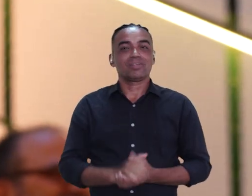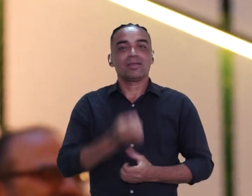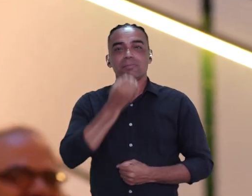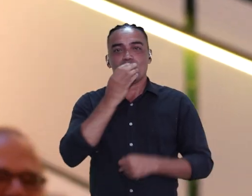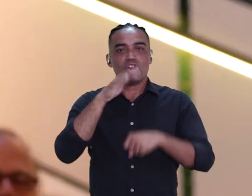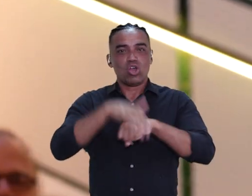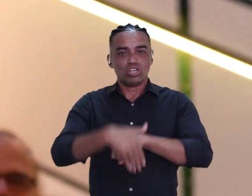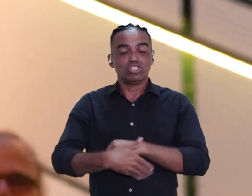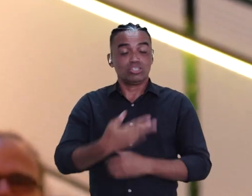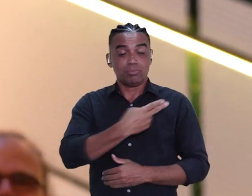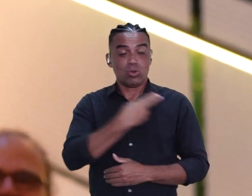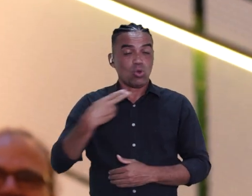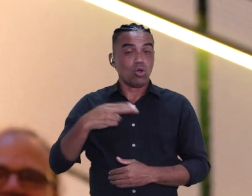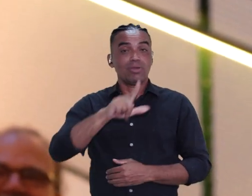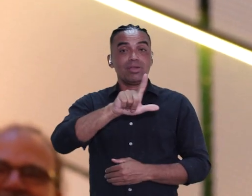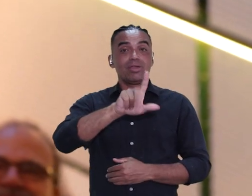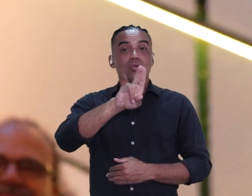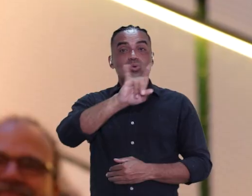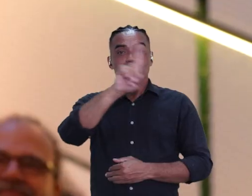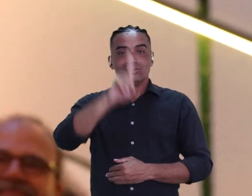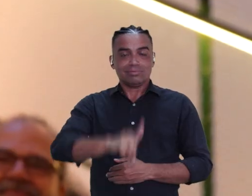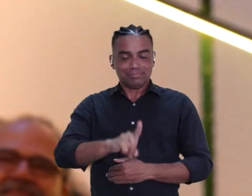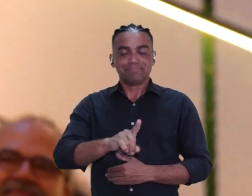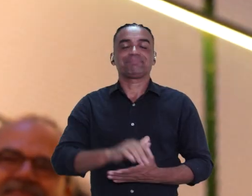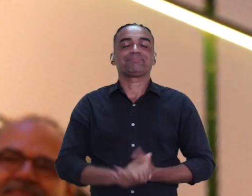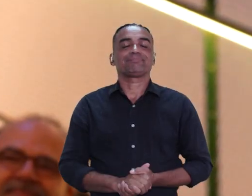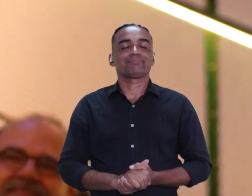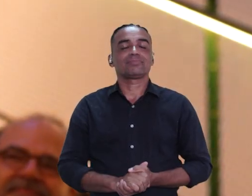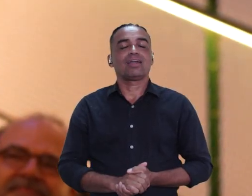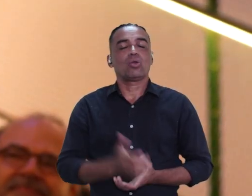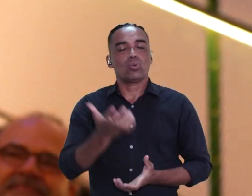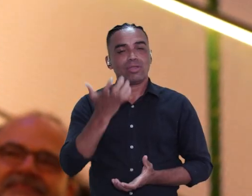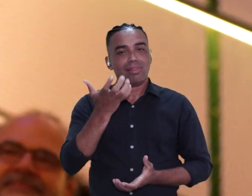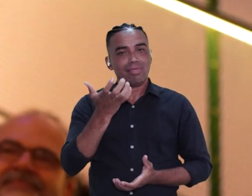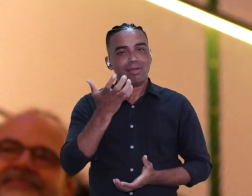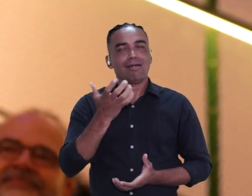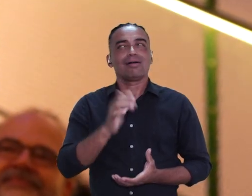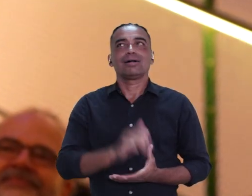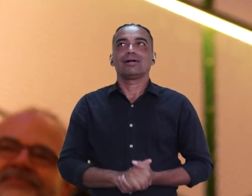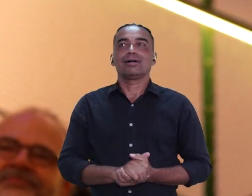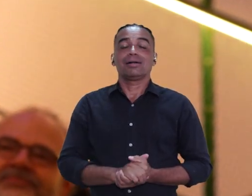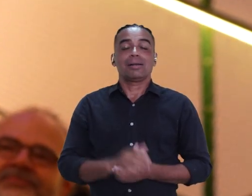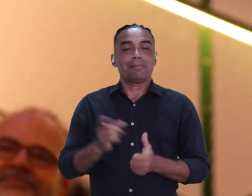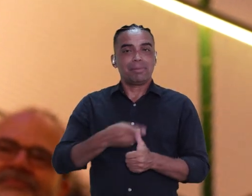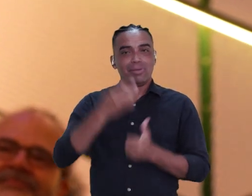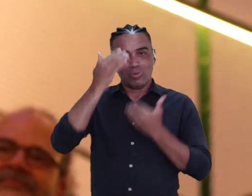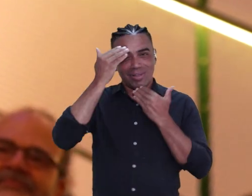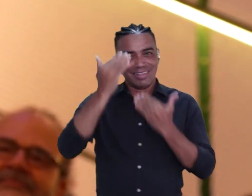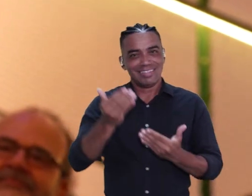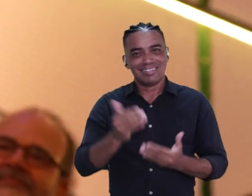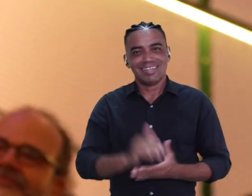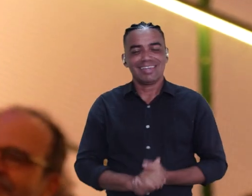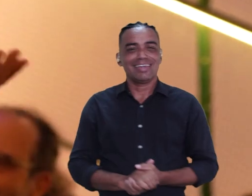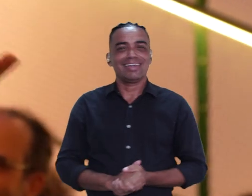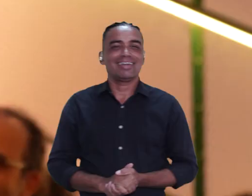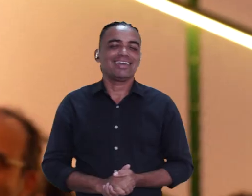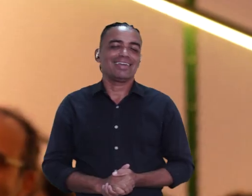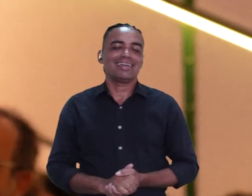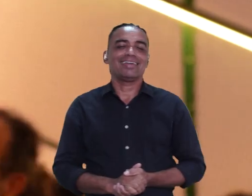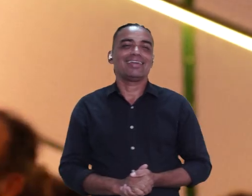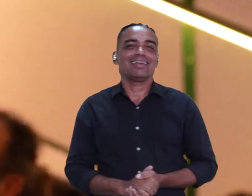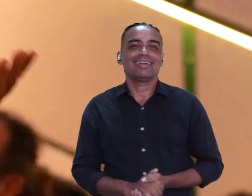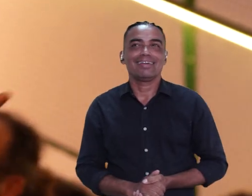Boa noite, meu nome é Luiz Ismael, e eu queria primeiro agradecer a